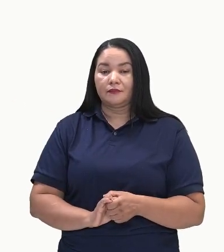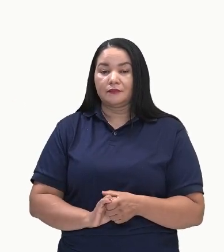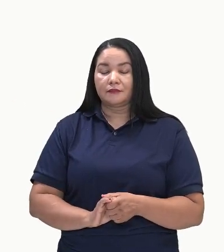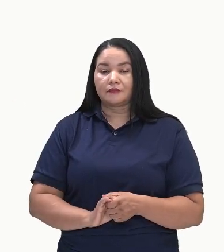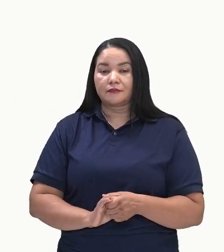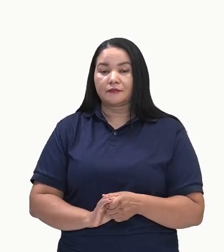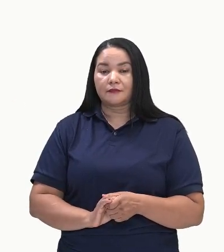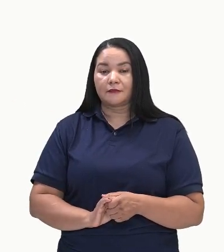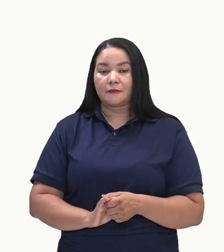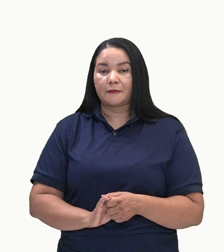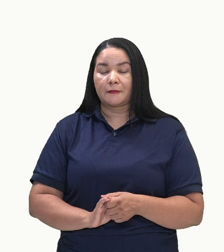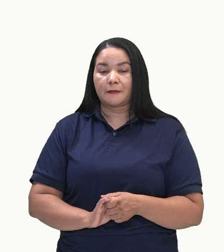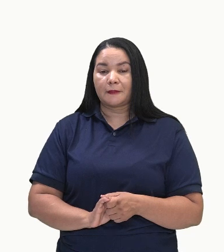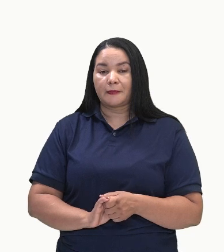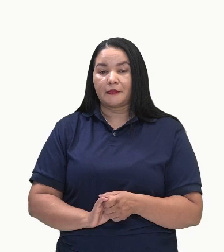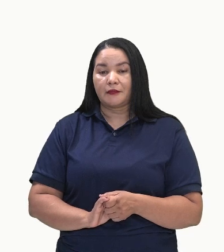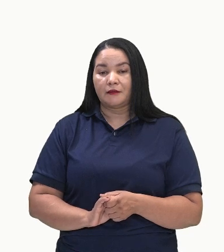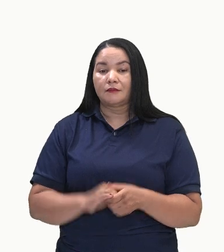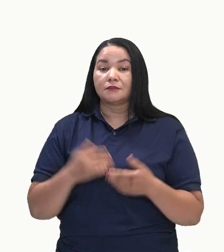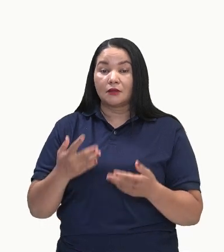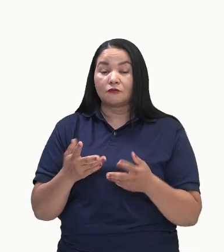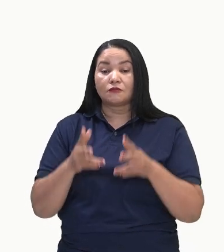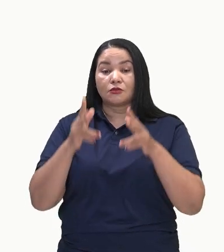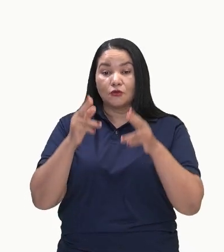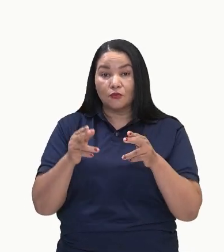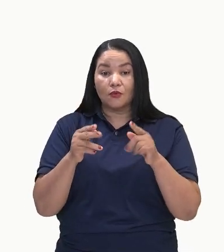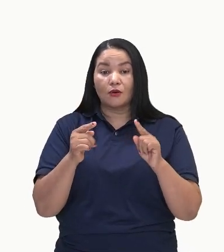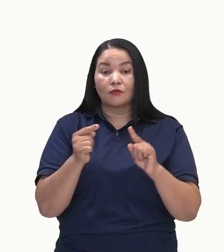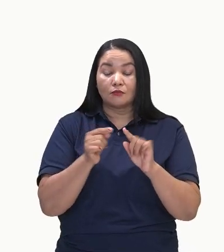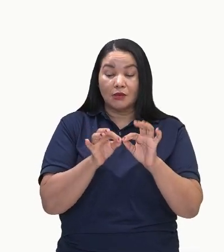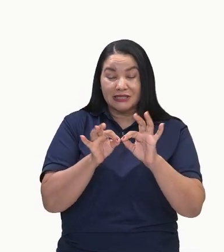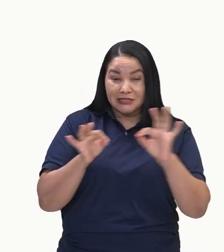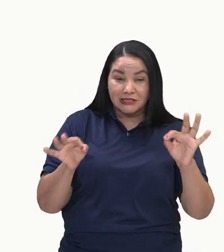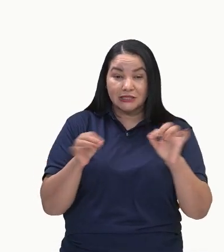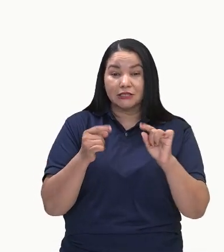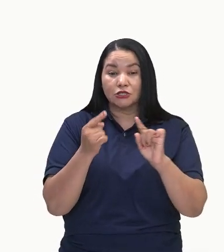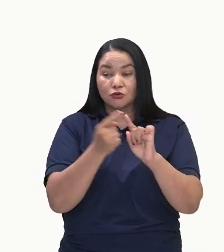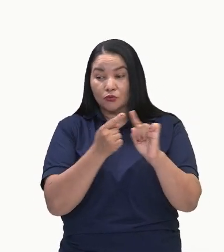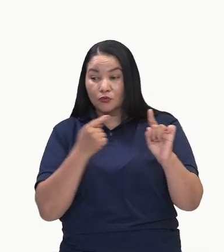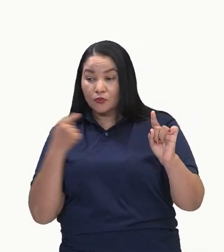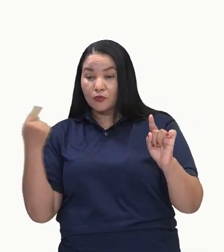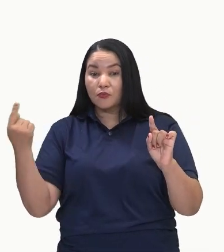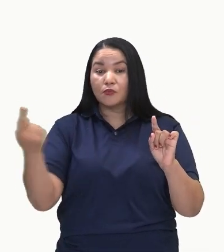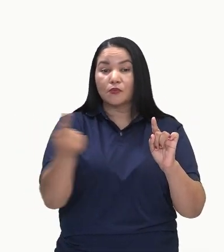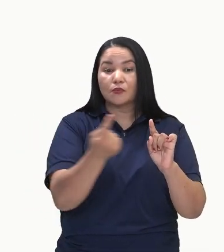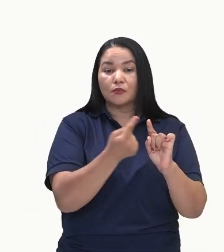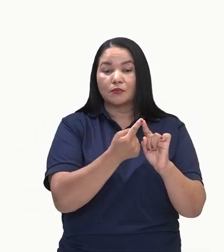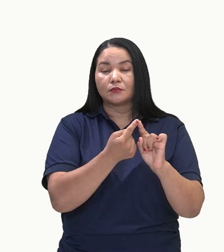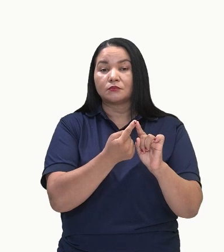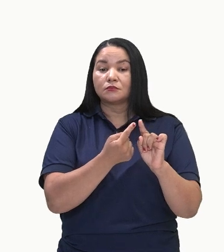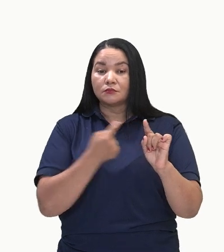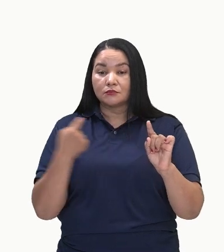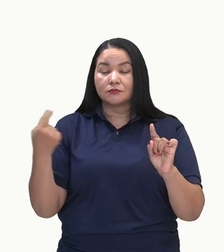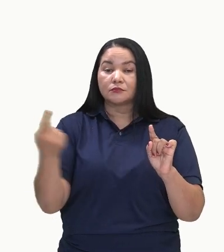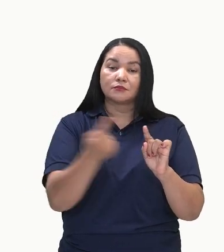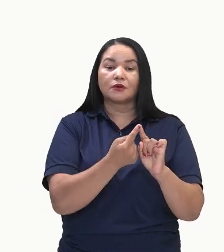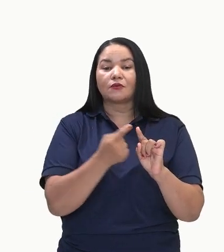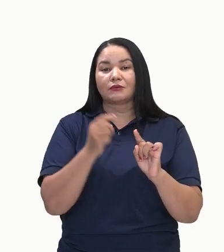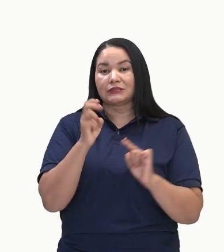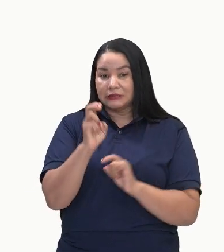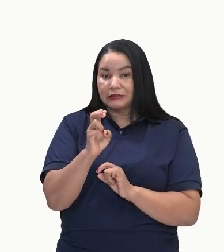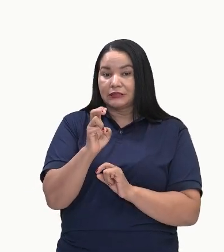que percorra a mesma distância desse atleta que vem aqui fora, que deu 5 voltas, como fala a questão, de